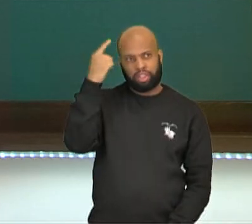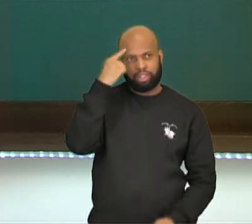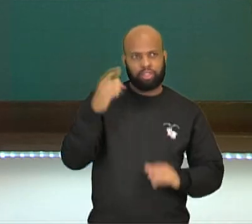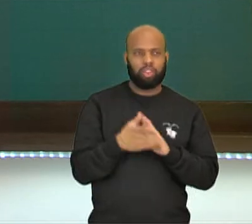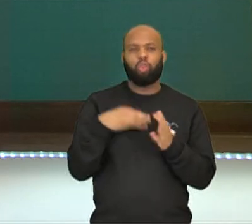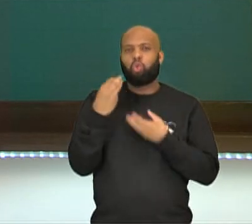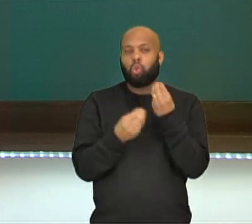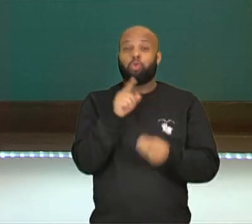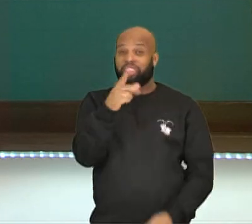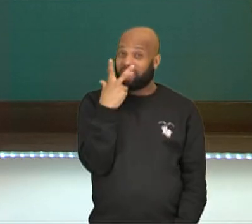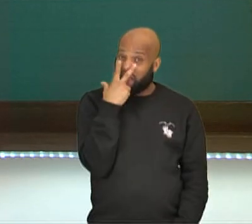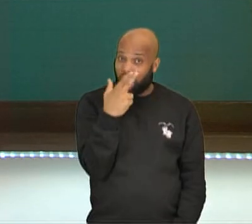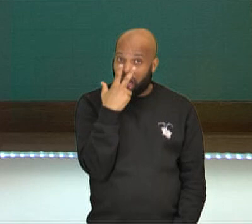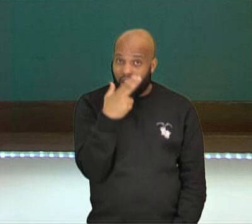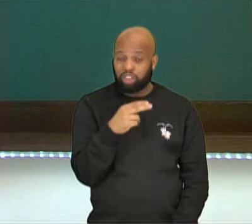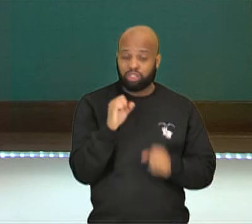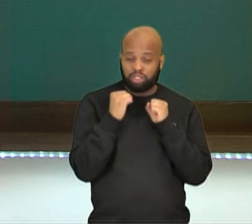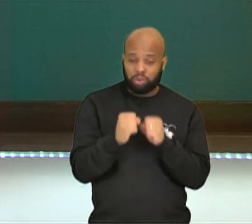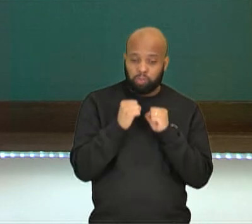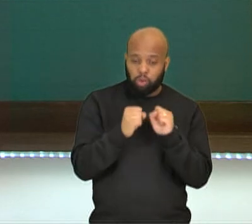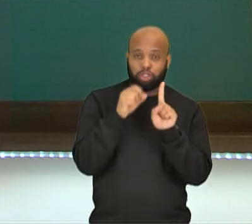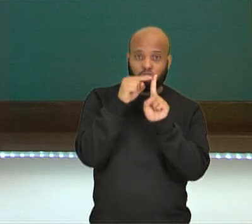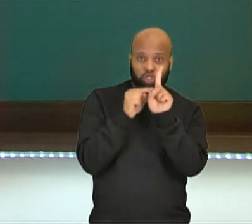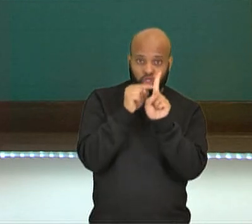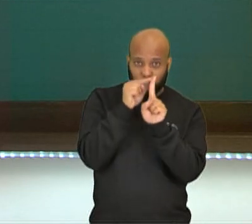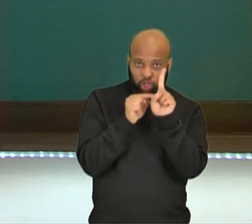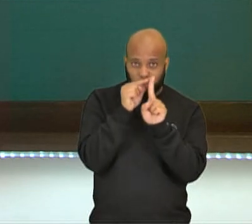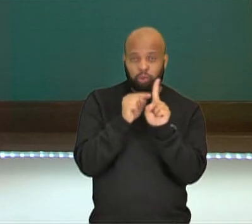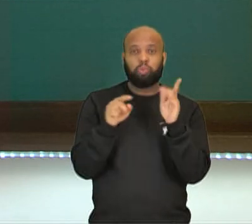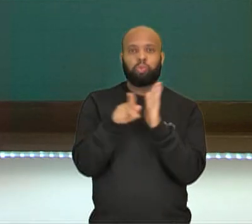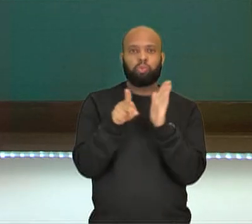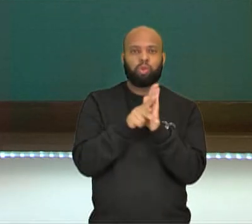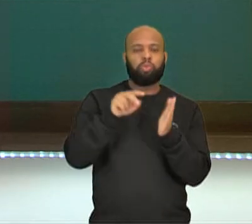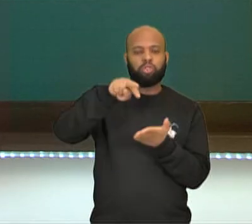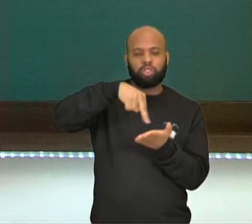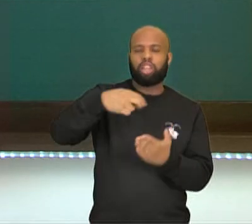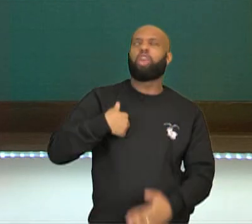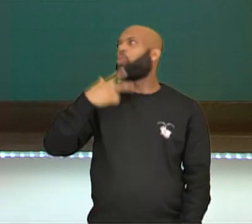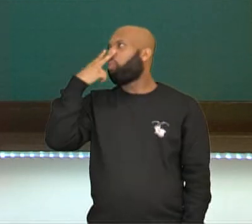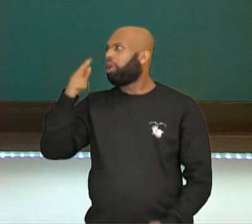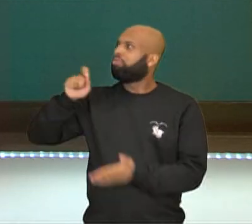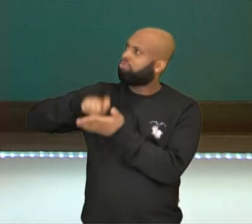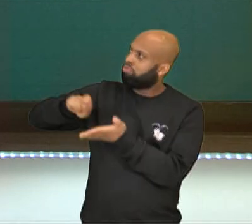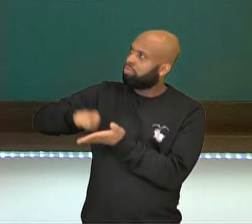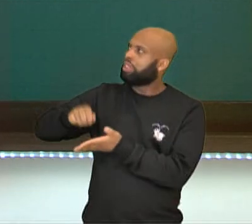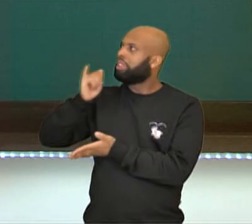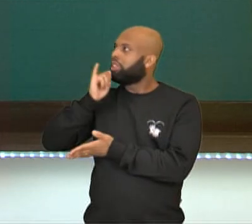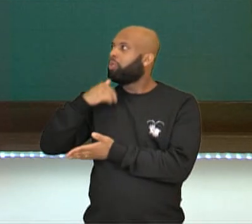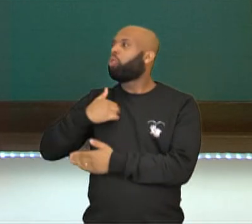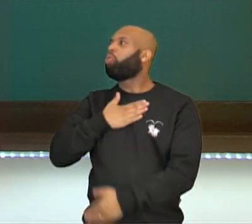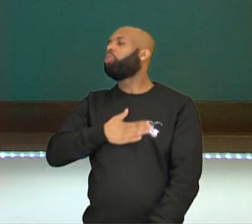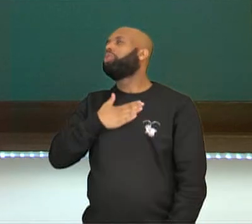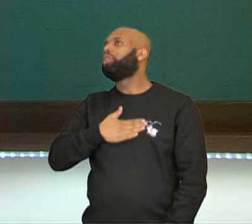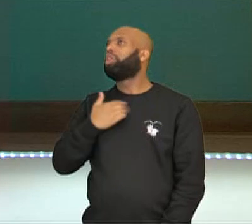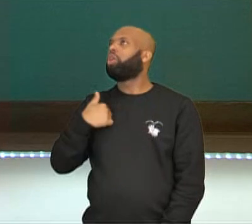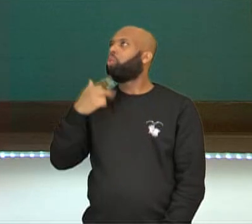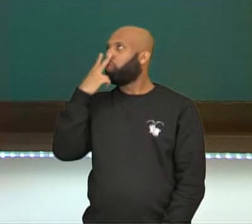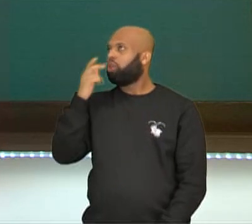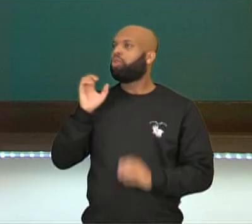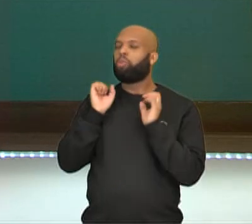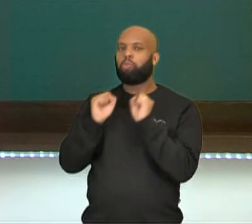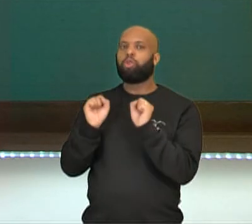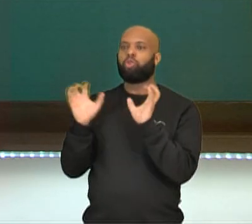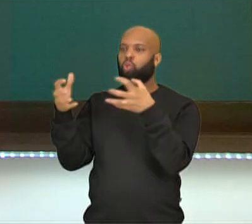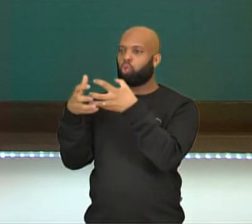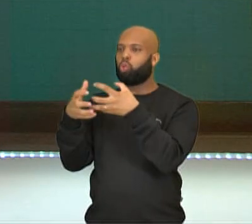pouquinho, como que você acha que eu pode classificar essa dança? Ah, professor, acho que eu posso classificar acho que pode classificar em